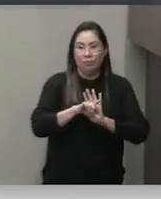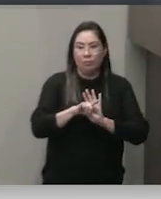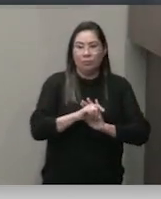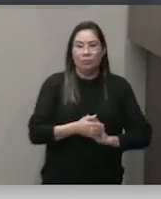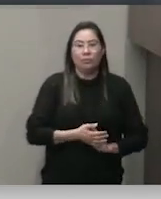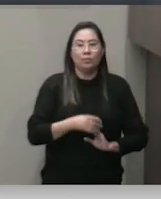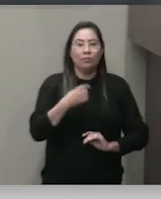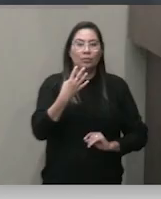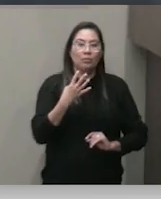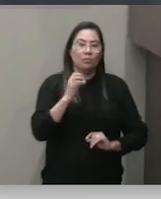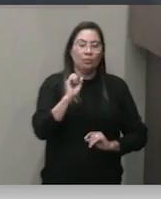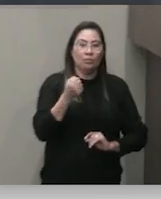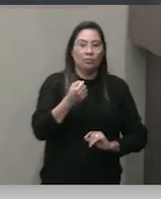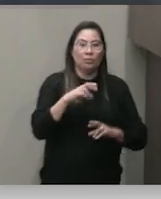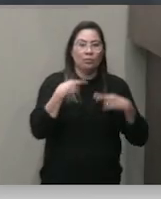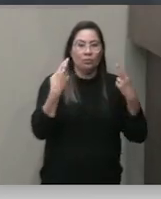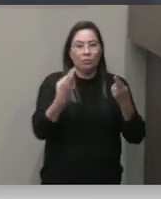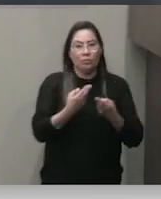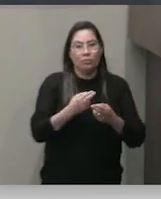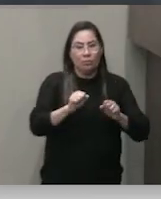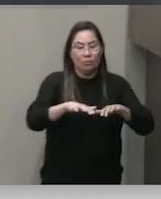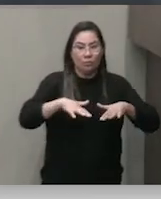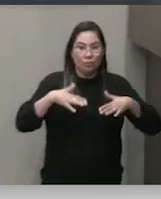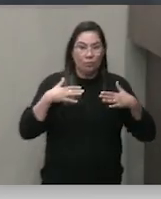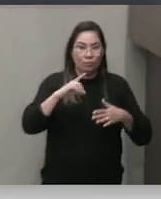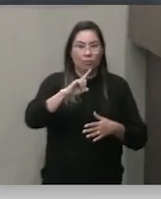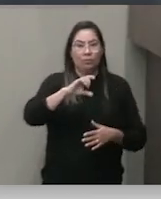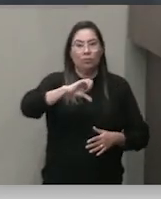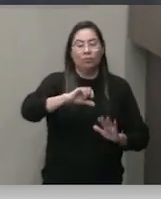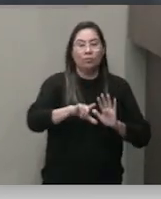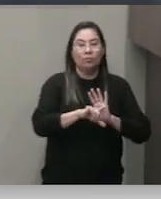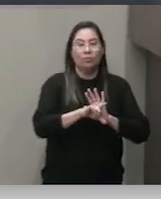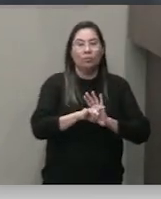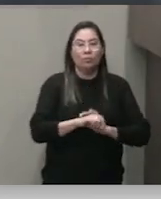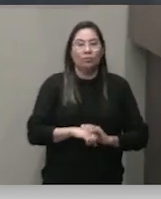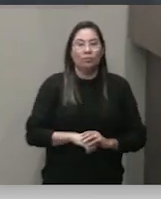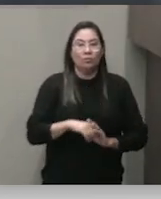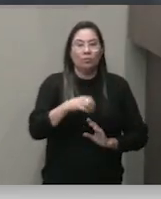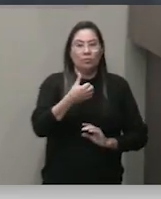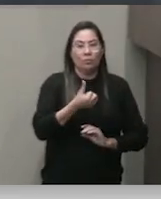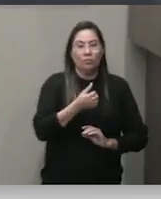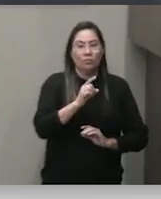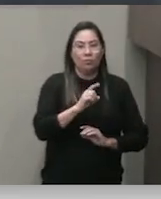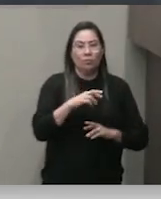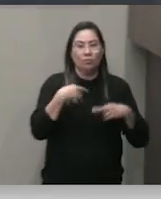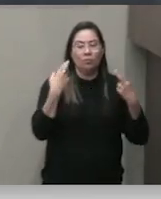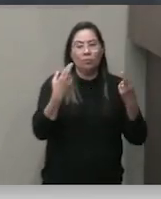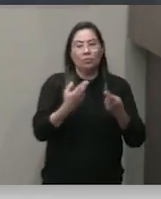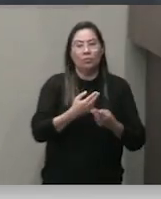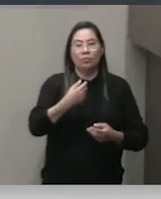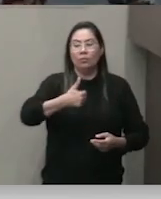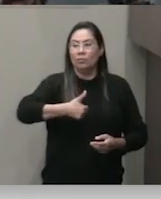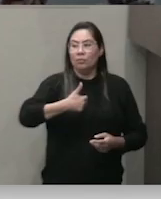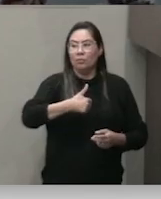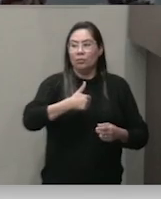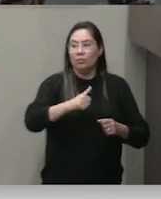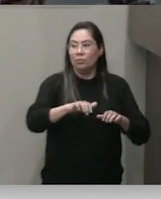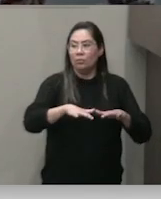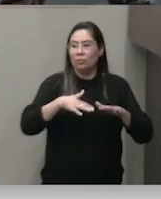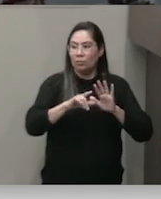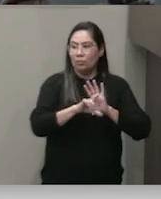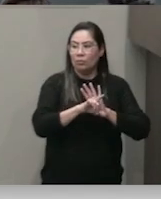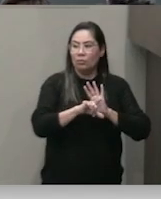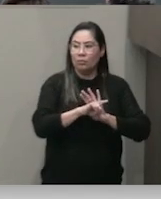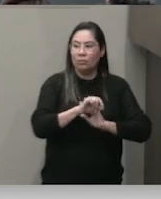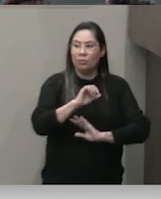a 48ª reunião plenária ordinária da 19ª legislatura, a 61ª reunião plenária da primeira sessão legislativa,